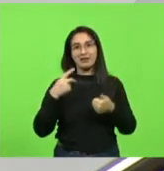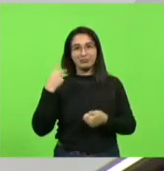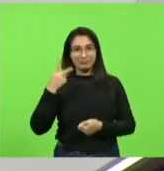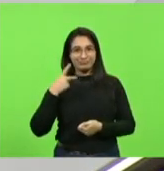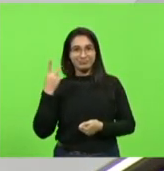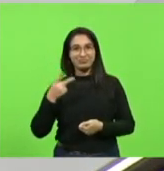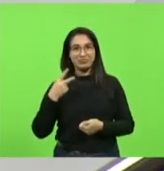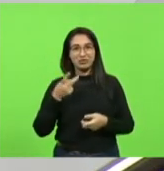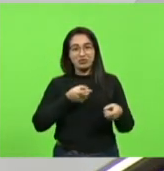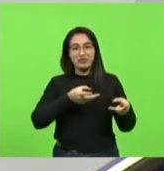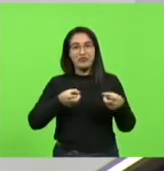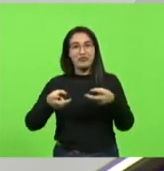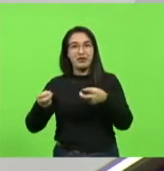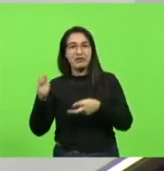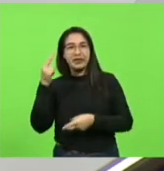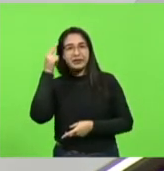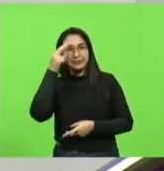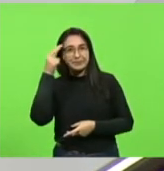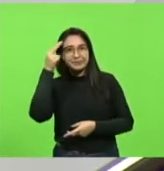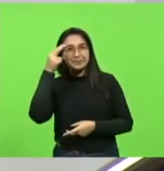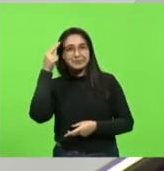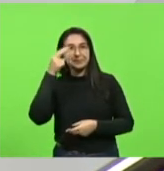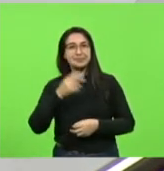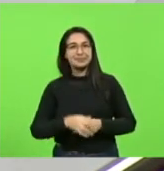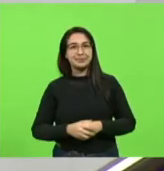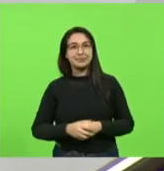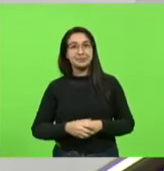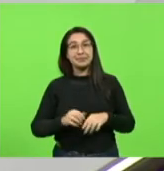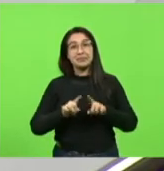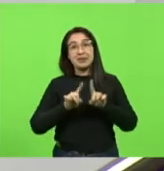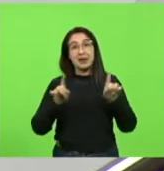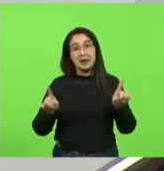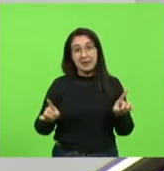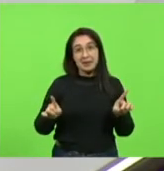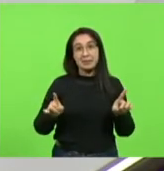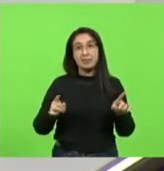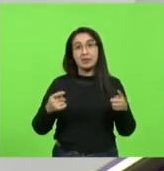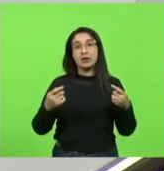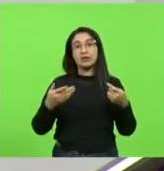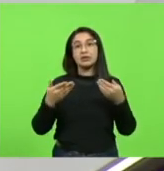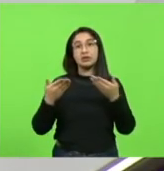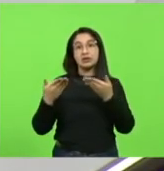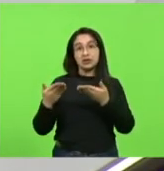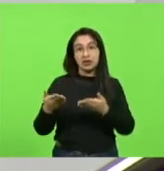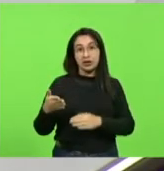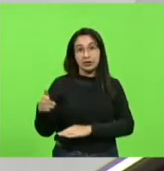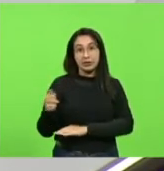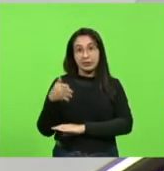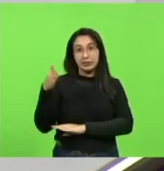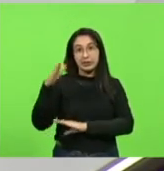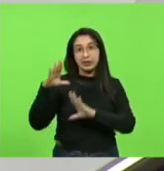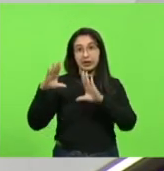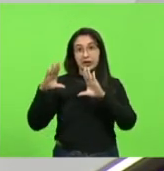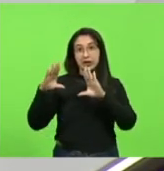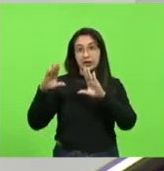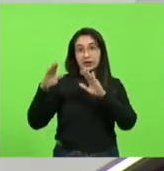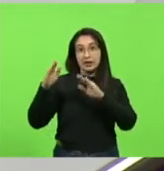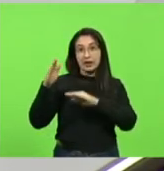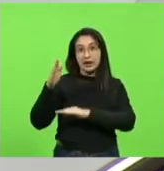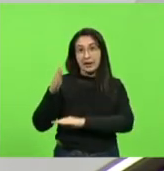também que tenha esse entendimento de que as bandeiras baixam e levanta a bandeira de Santa Catarina, essa